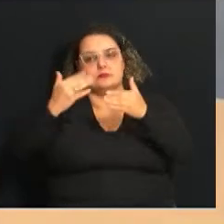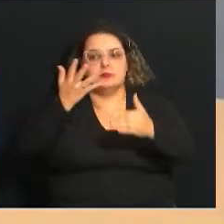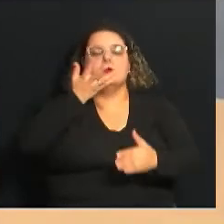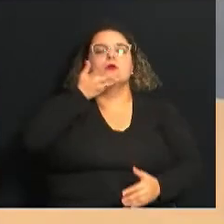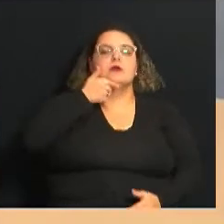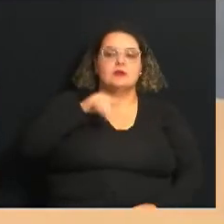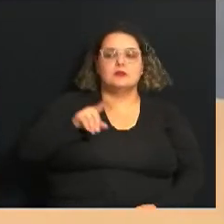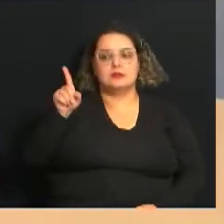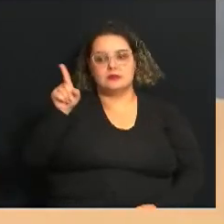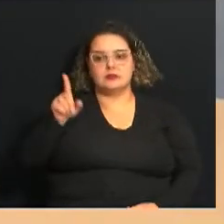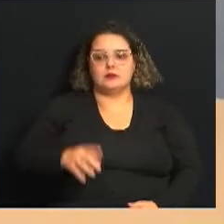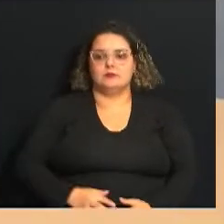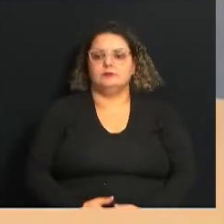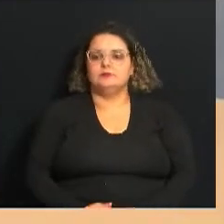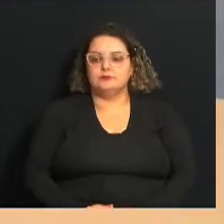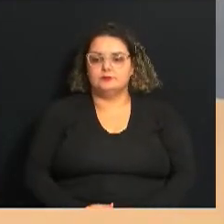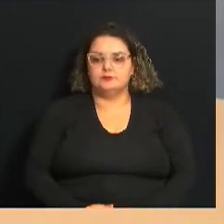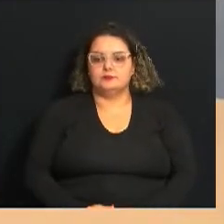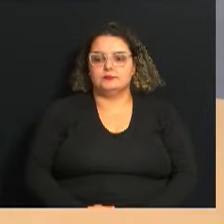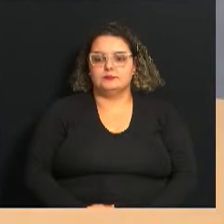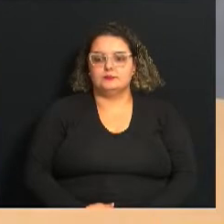lá. E aqui no